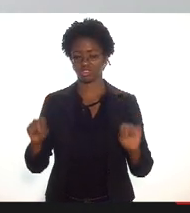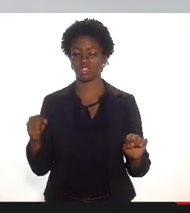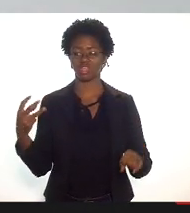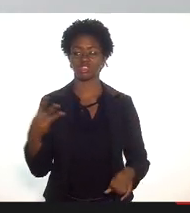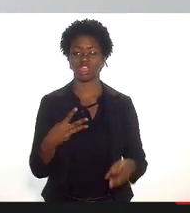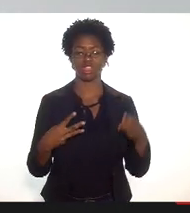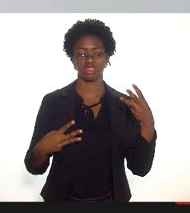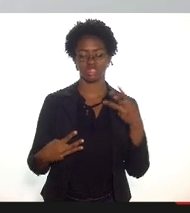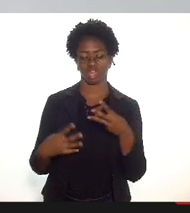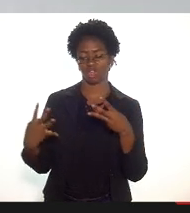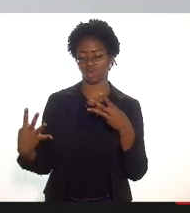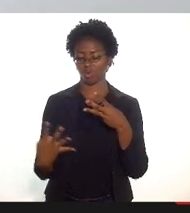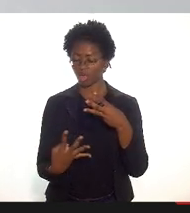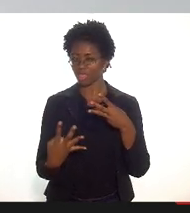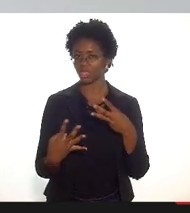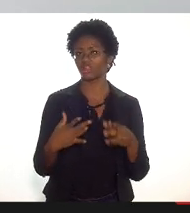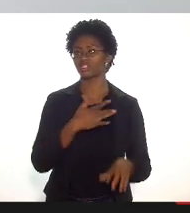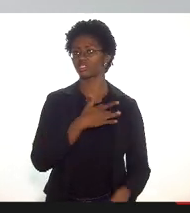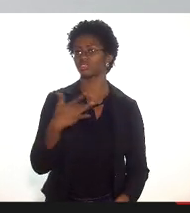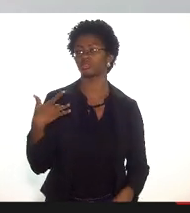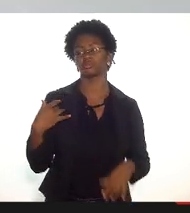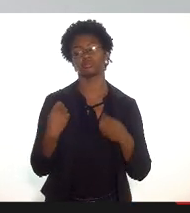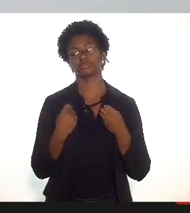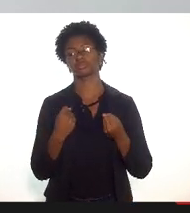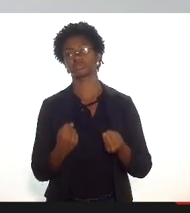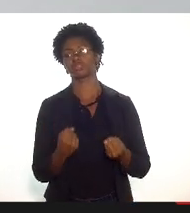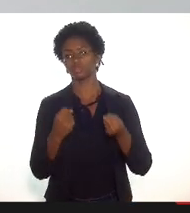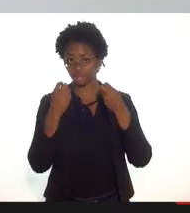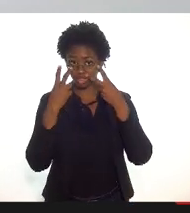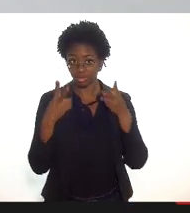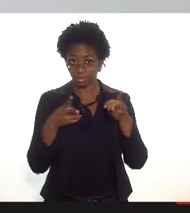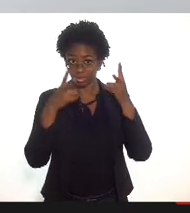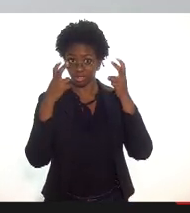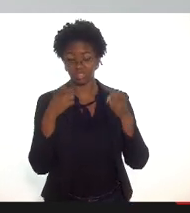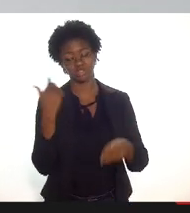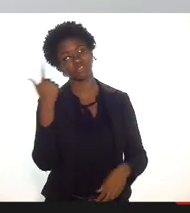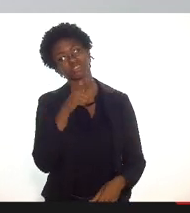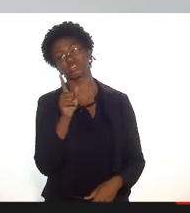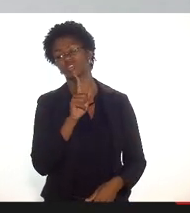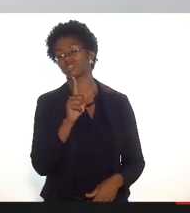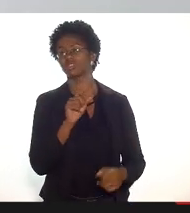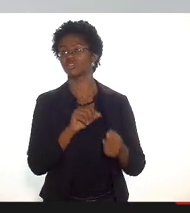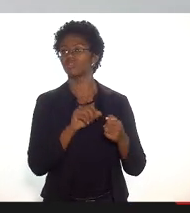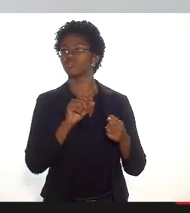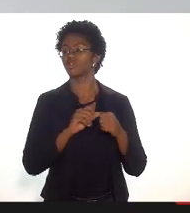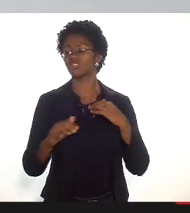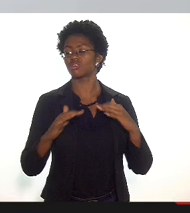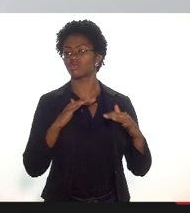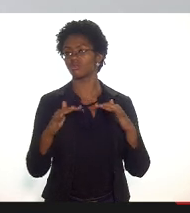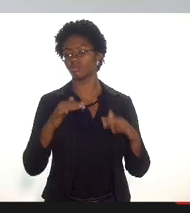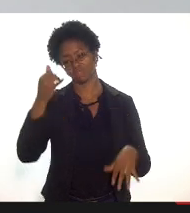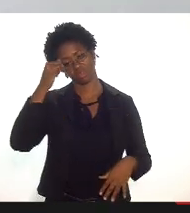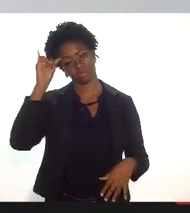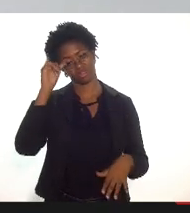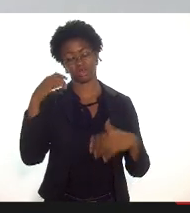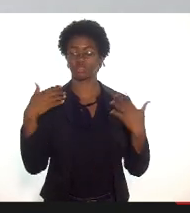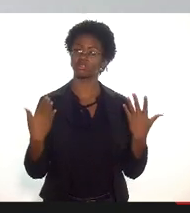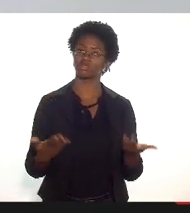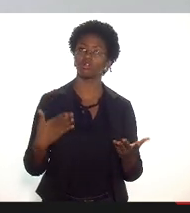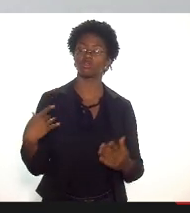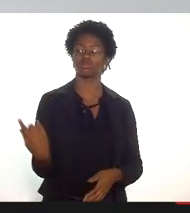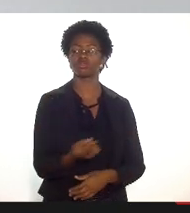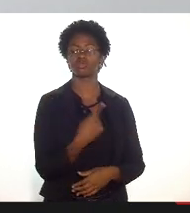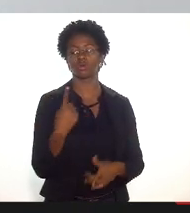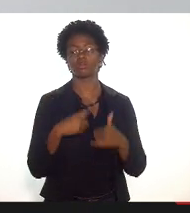o quaternário de saúde sobrecarregado, visto que nós não conseguimos fazer esse movimento de prevenção. Então, a gente tem